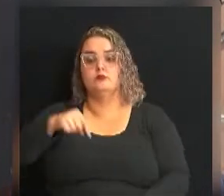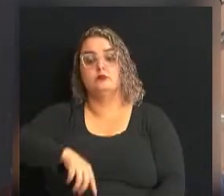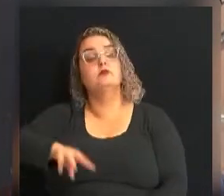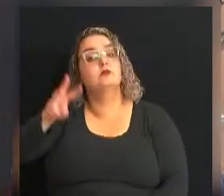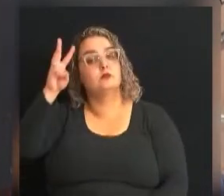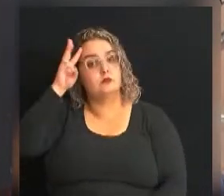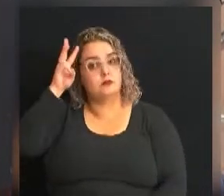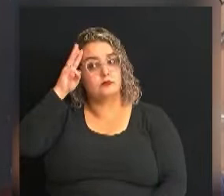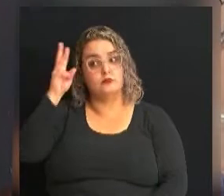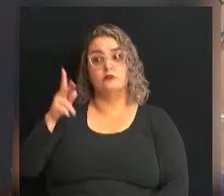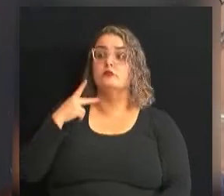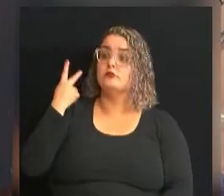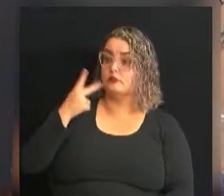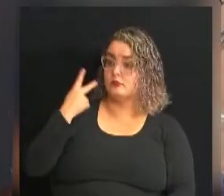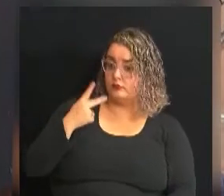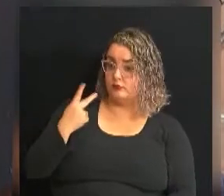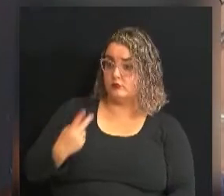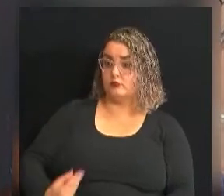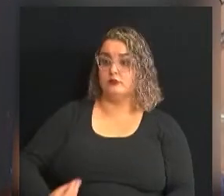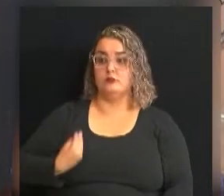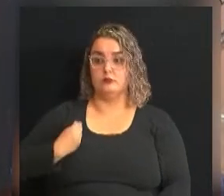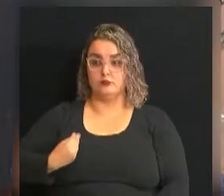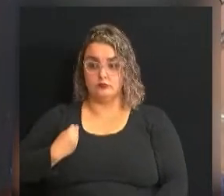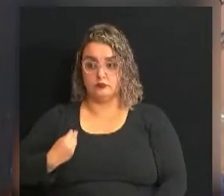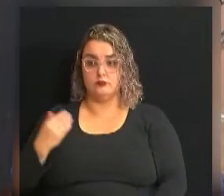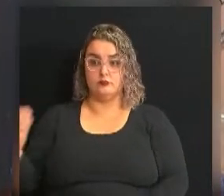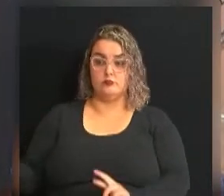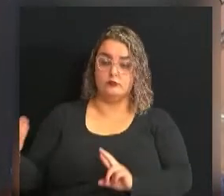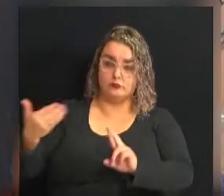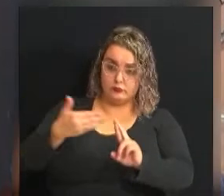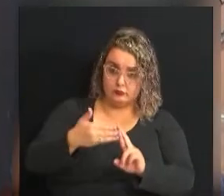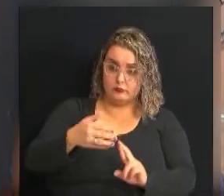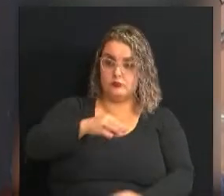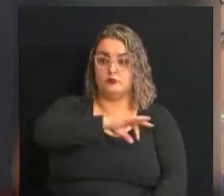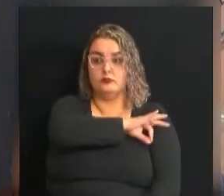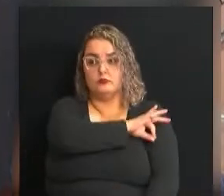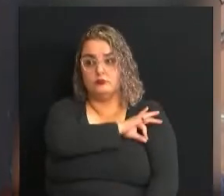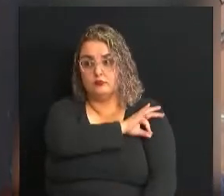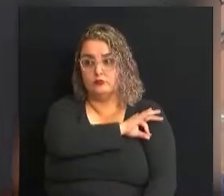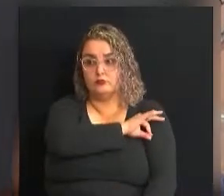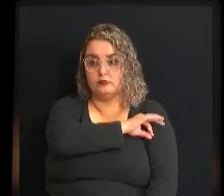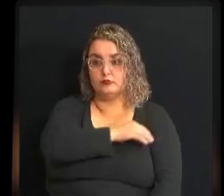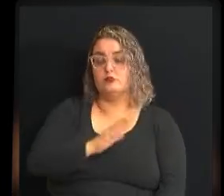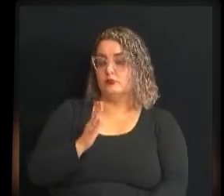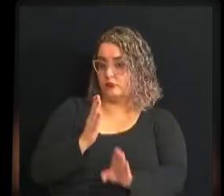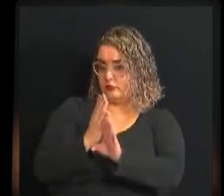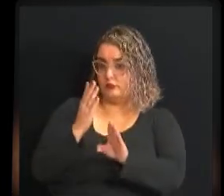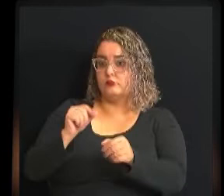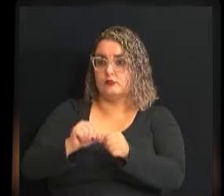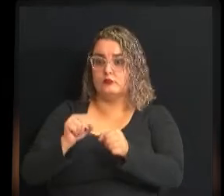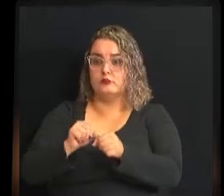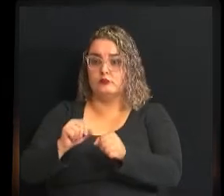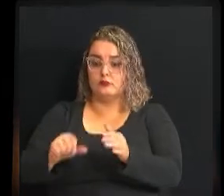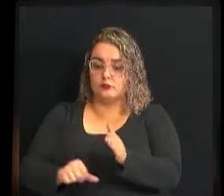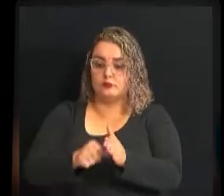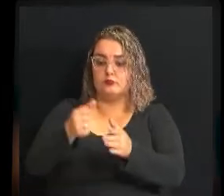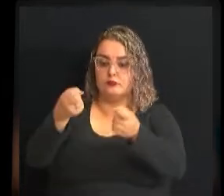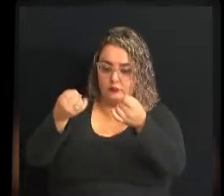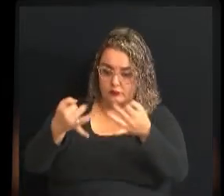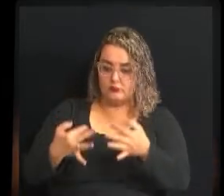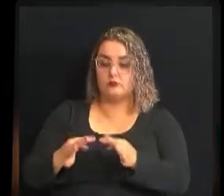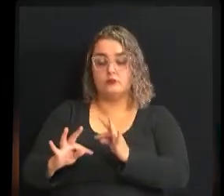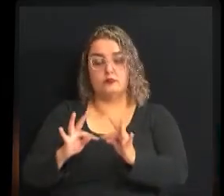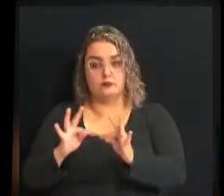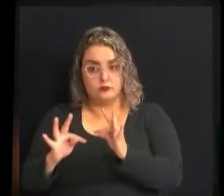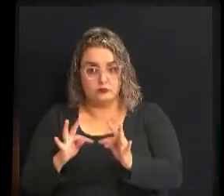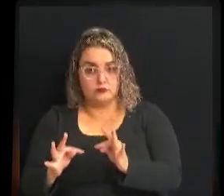manhã desta terça-feira e além dos vereadores contou com a presença de representantes da prefeitura neste encontro foi feita